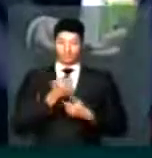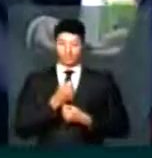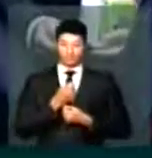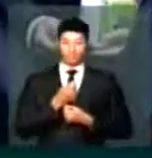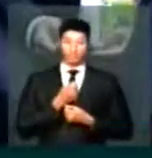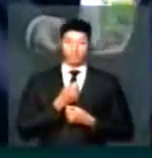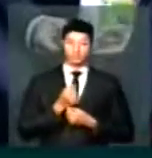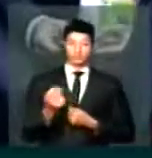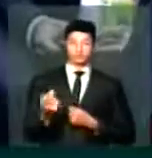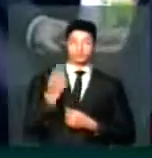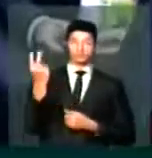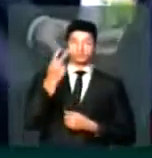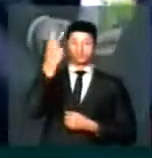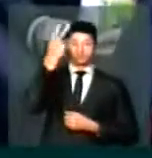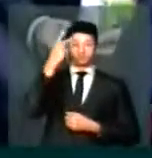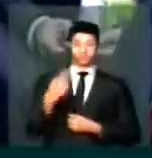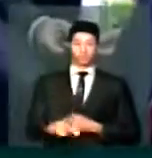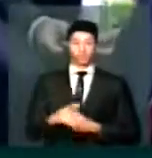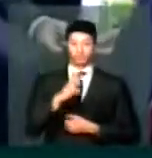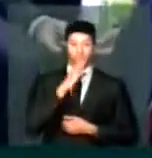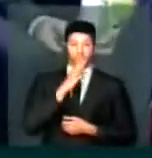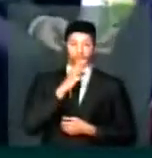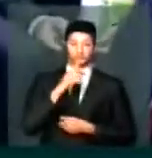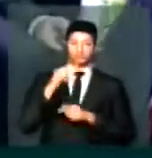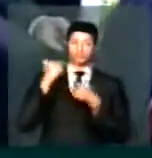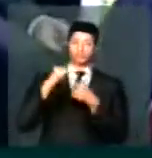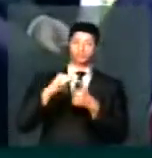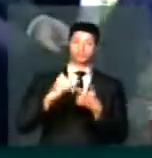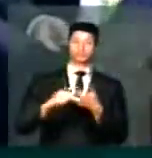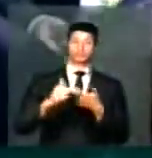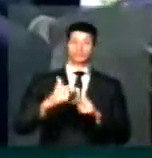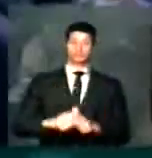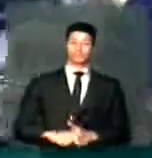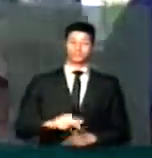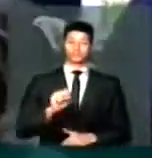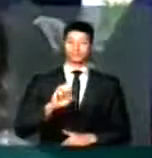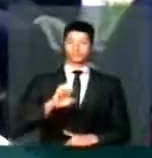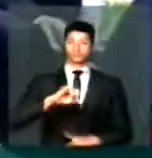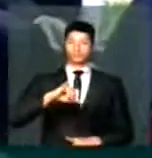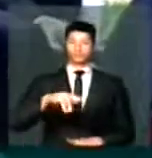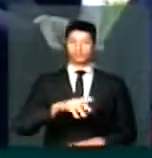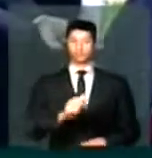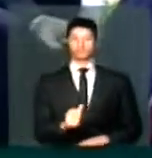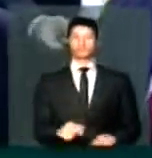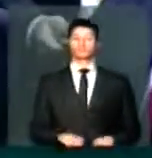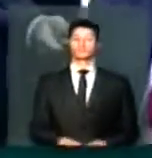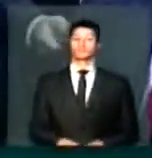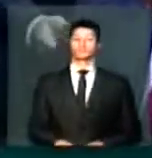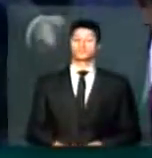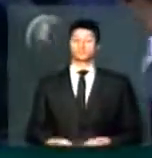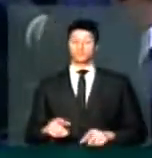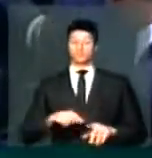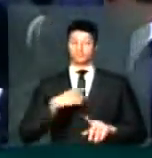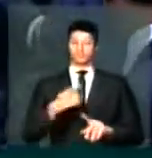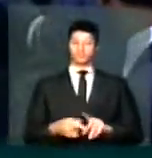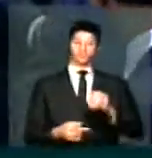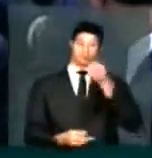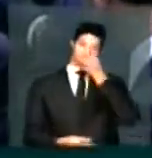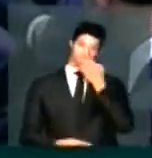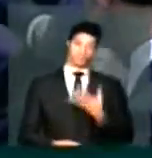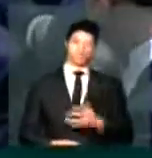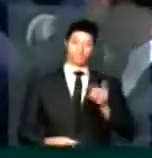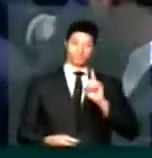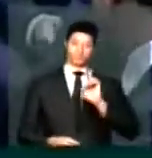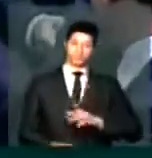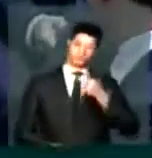adquiriram e valorizando ele o conhecimento tradicional, sejam eles os maiores beneficiários,